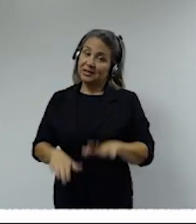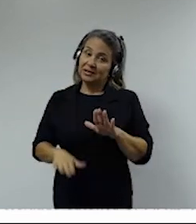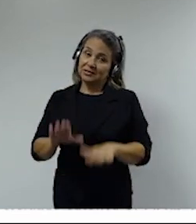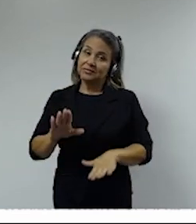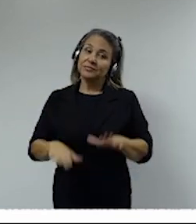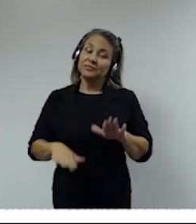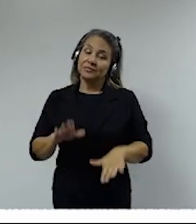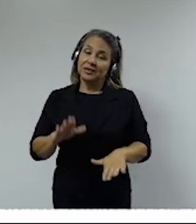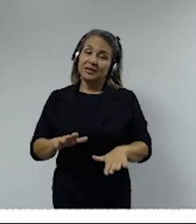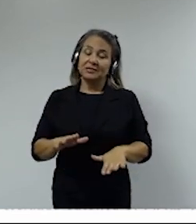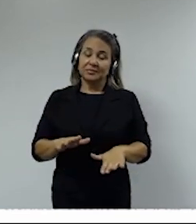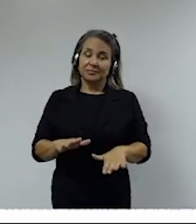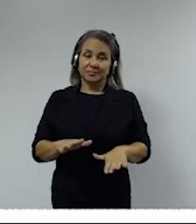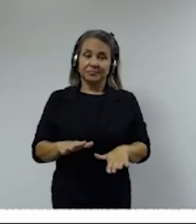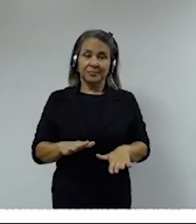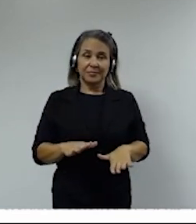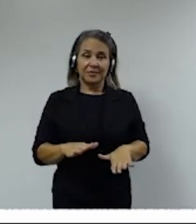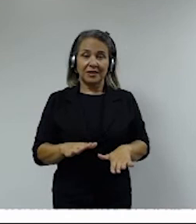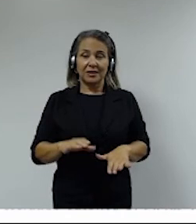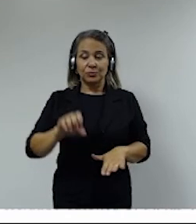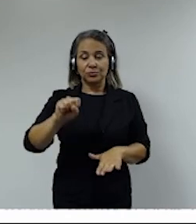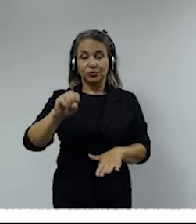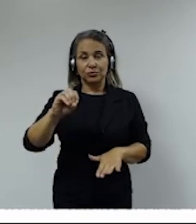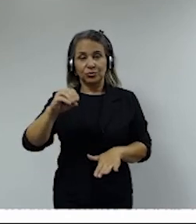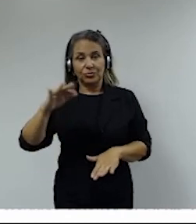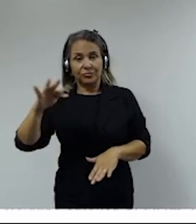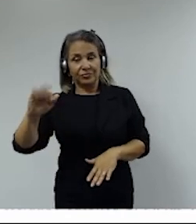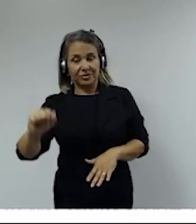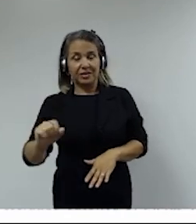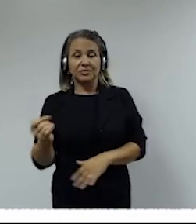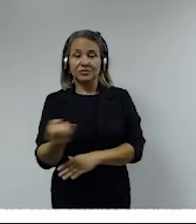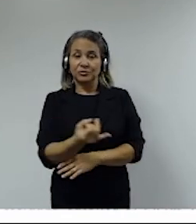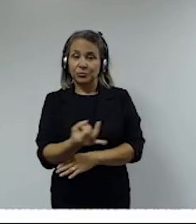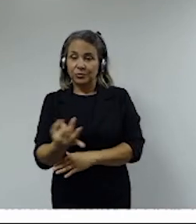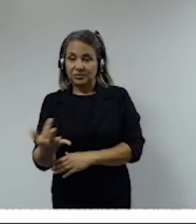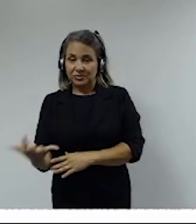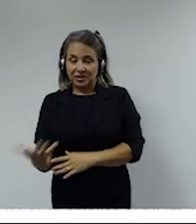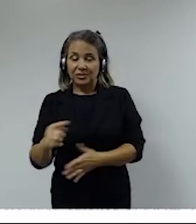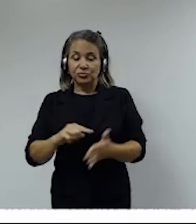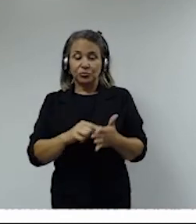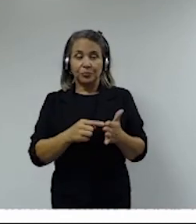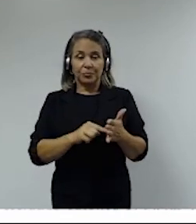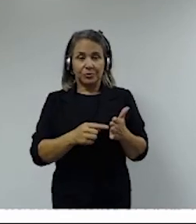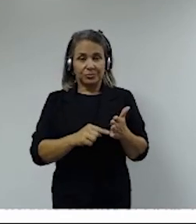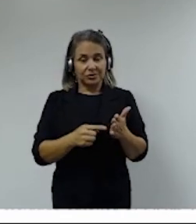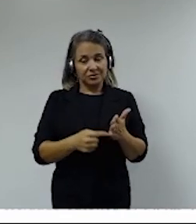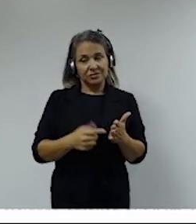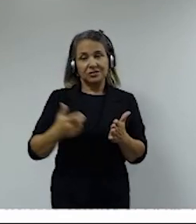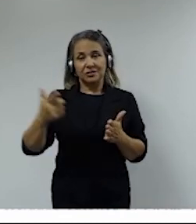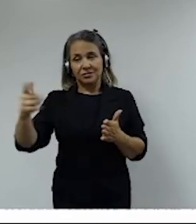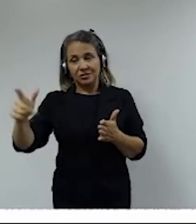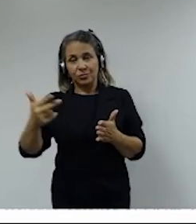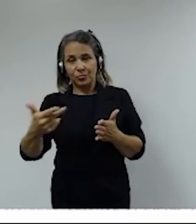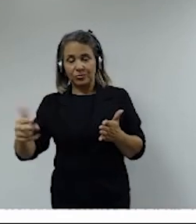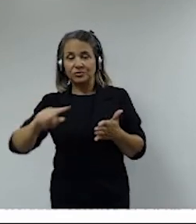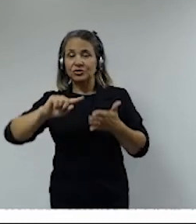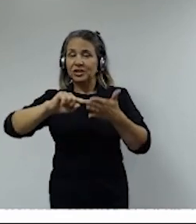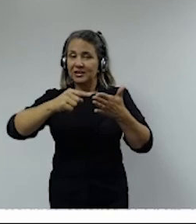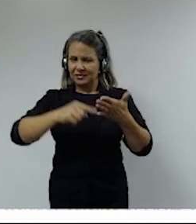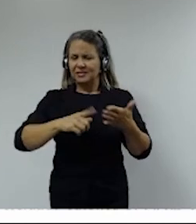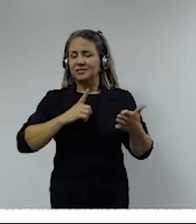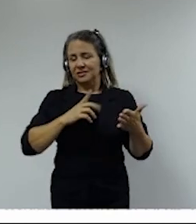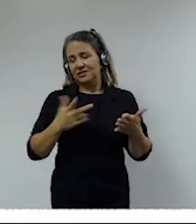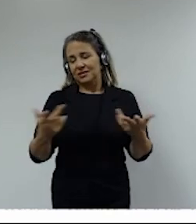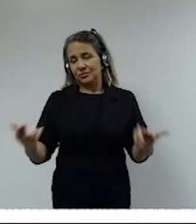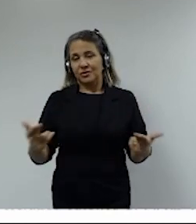vezes, nesse critério de SOFA e de quantidade de pontuação, como os demais outros critérios que a gente sabe,